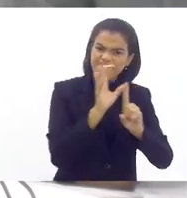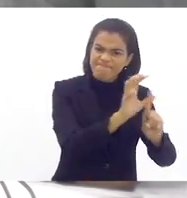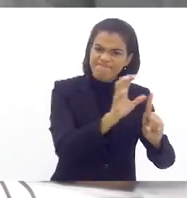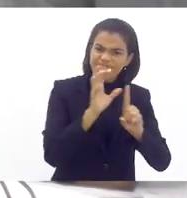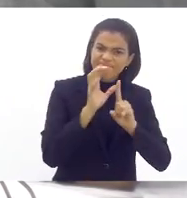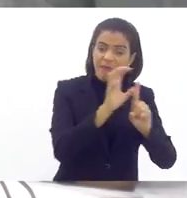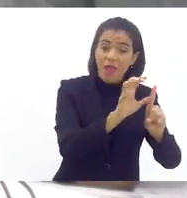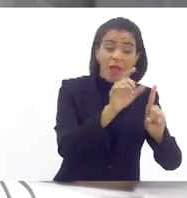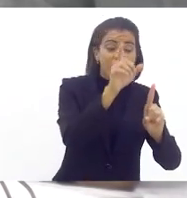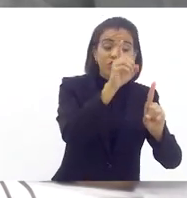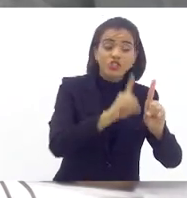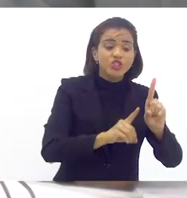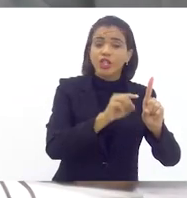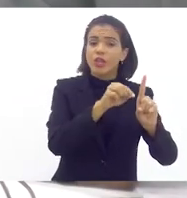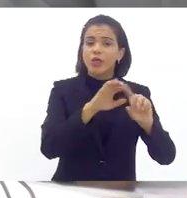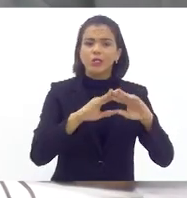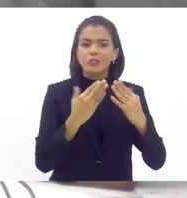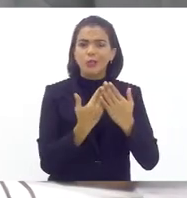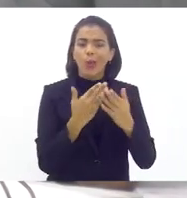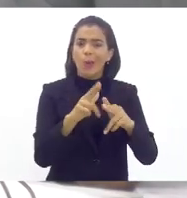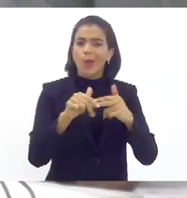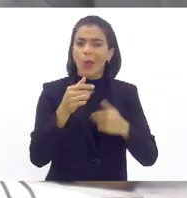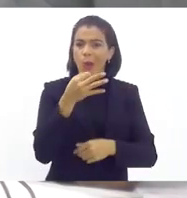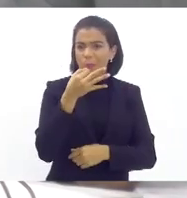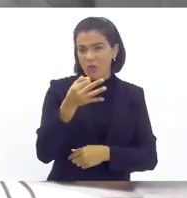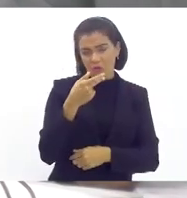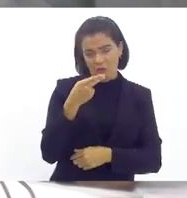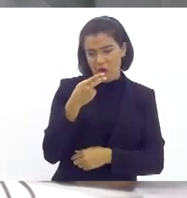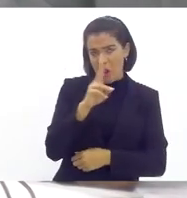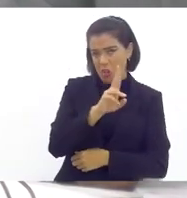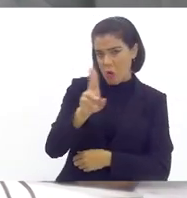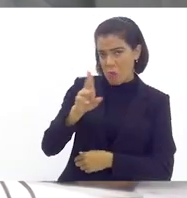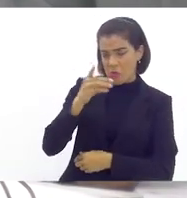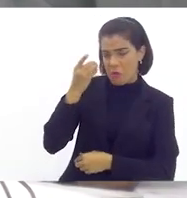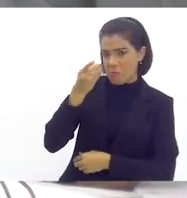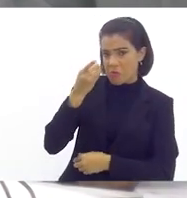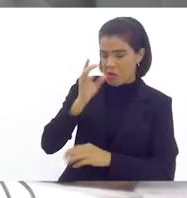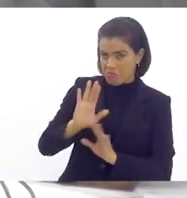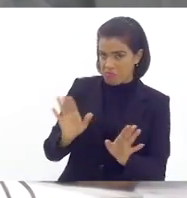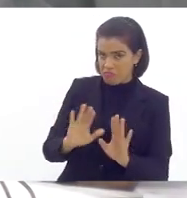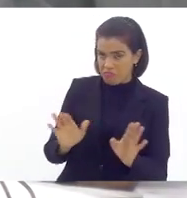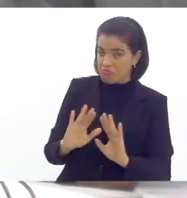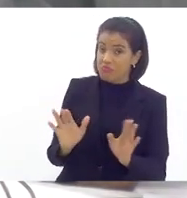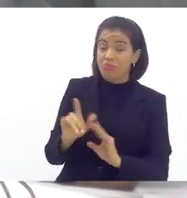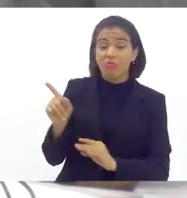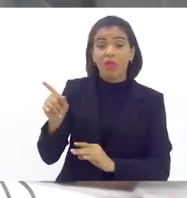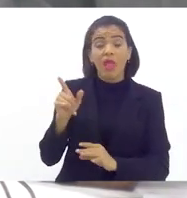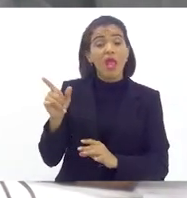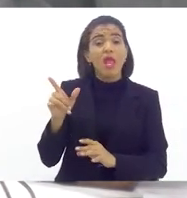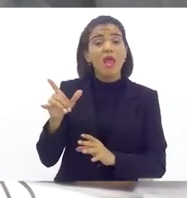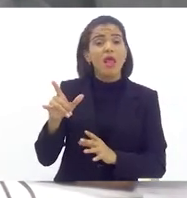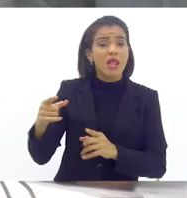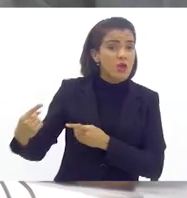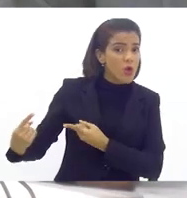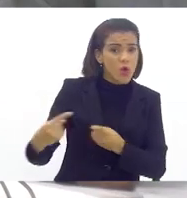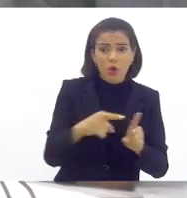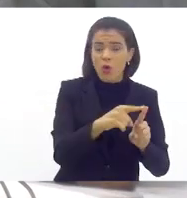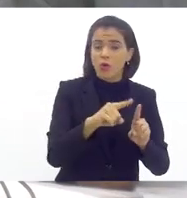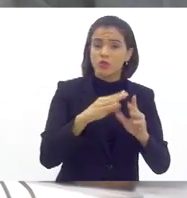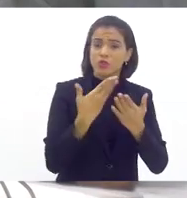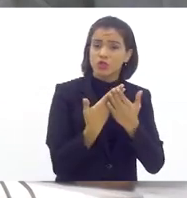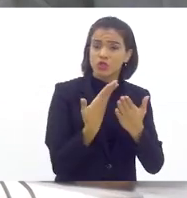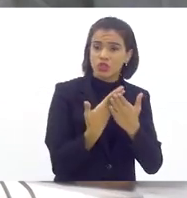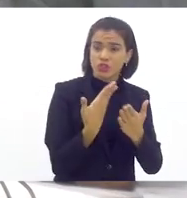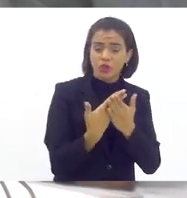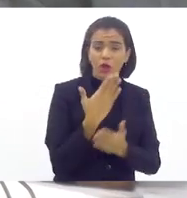opiniões. Um deputado que eu não vou mencionar quem que é, ele, contrariando a lei da Escola Sem